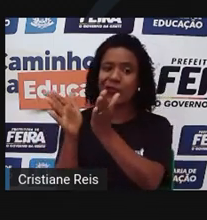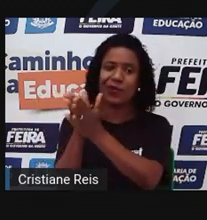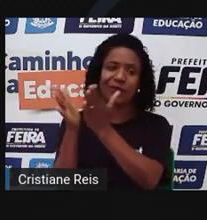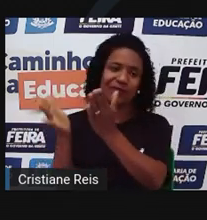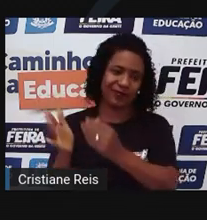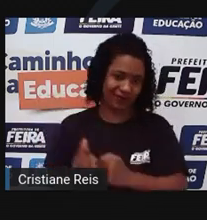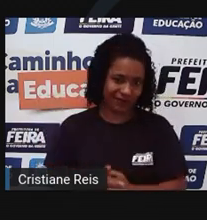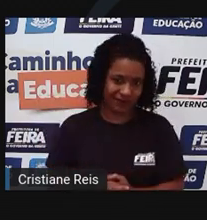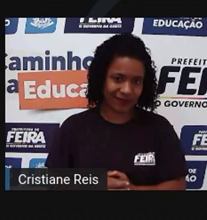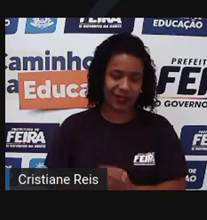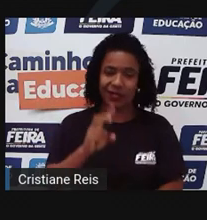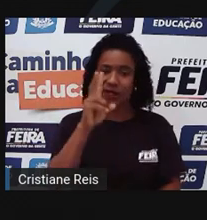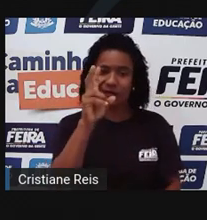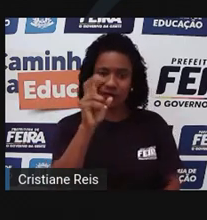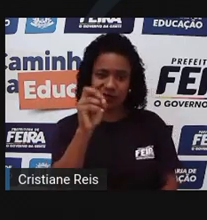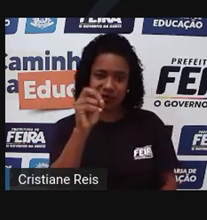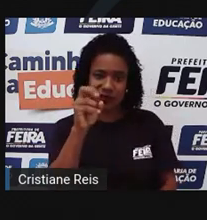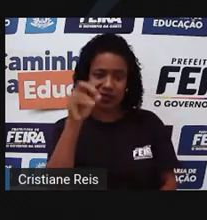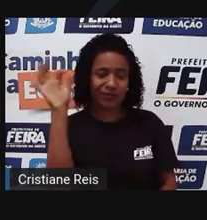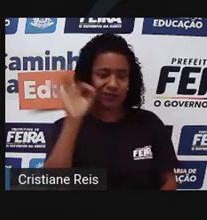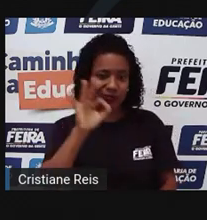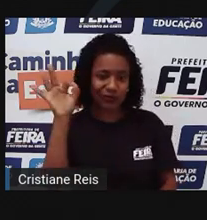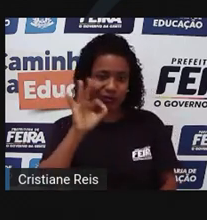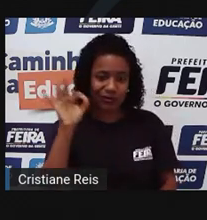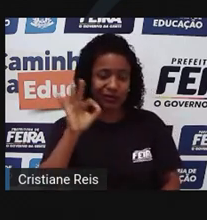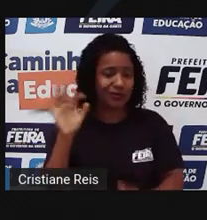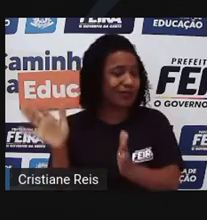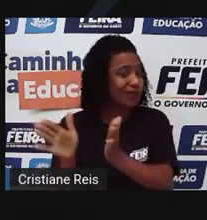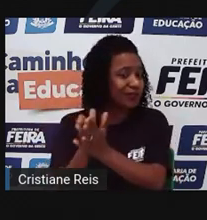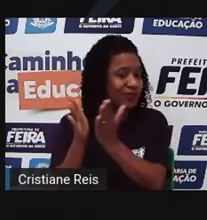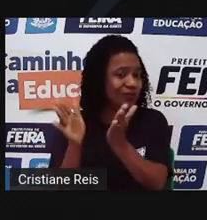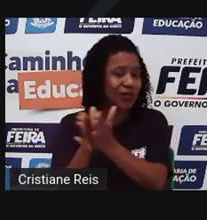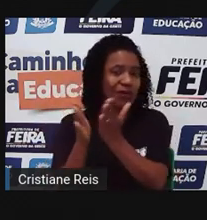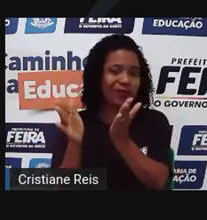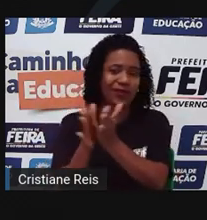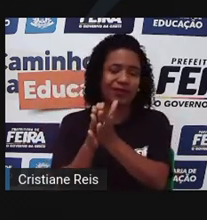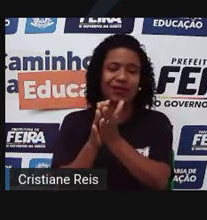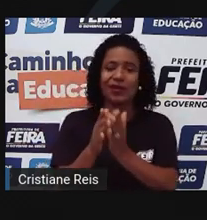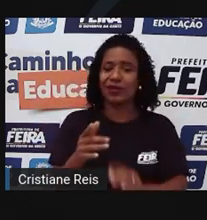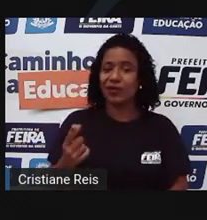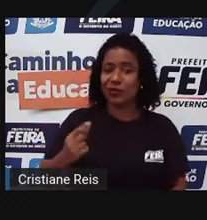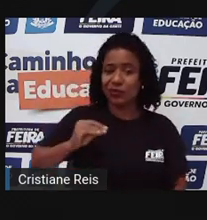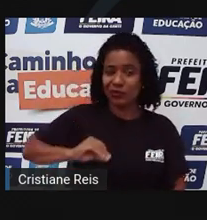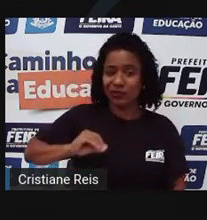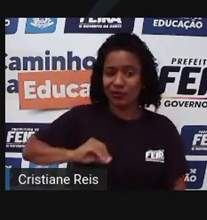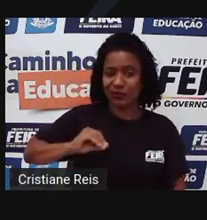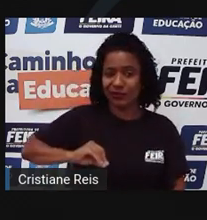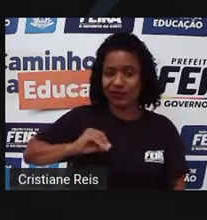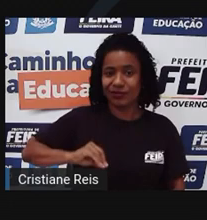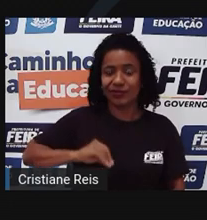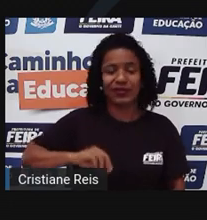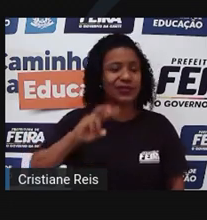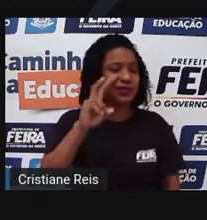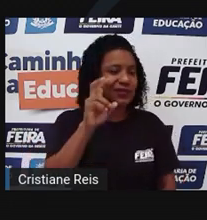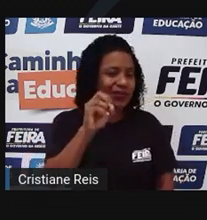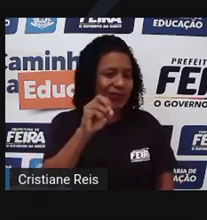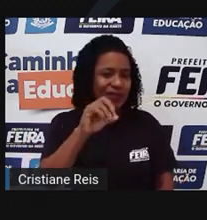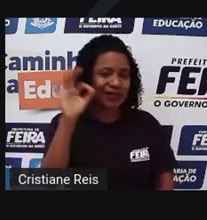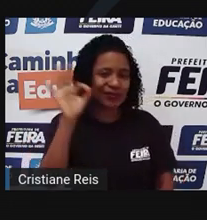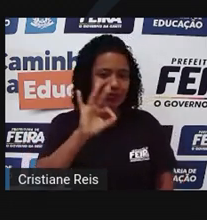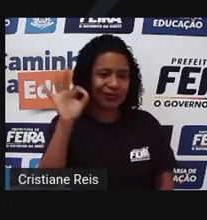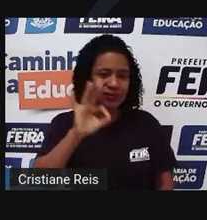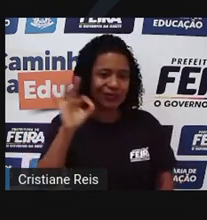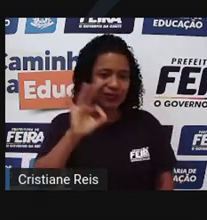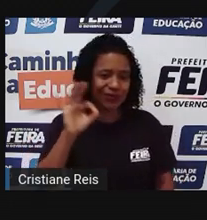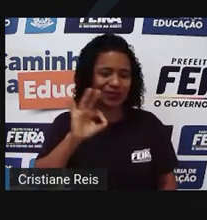né? 50% da população mais pobre ganha muito menos do que os 50% mais